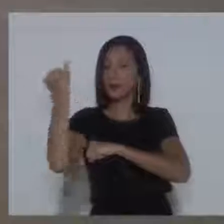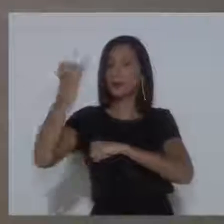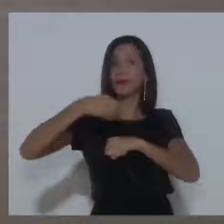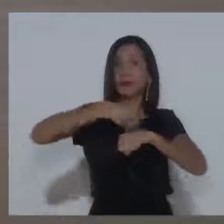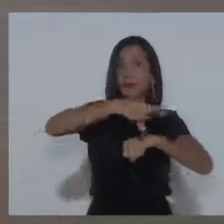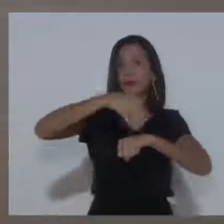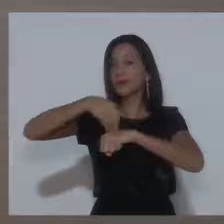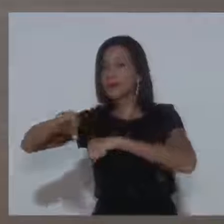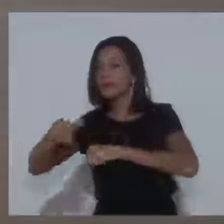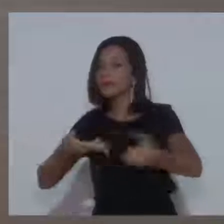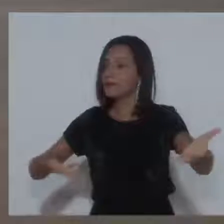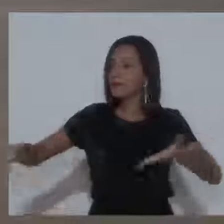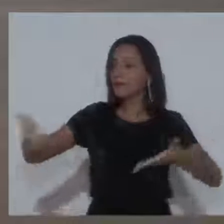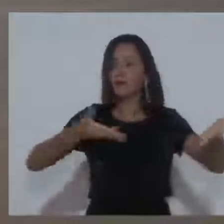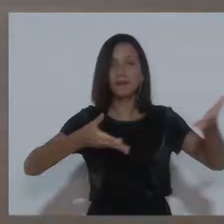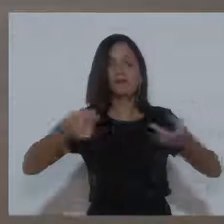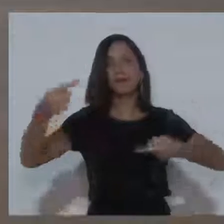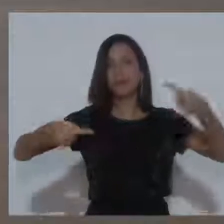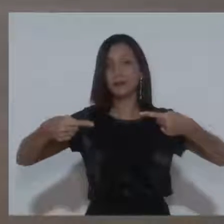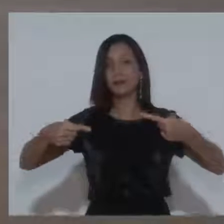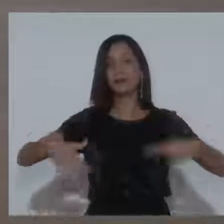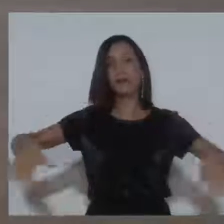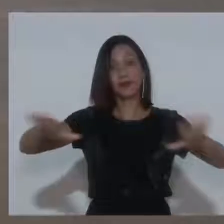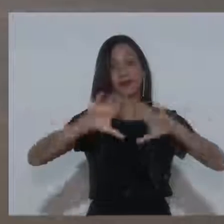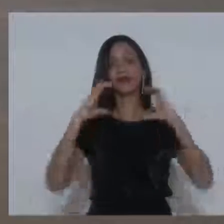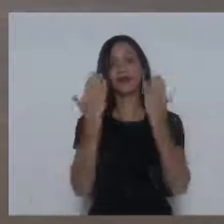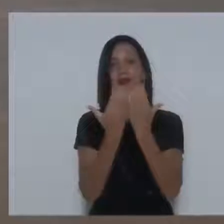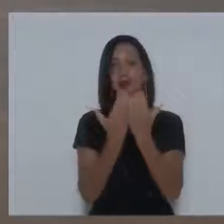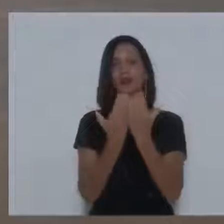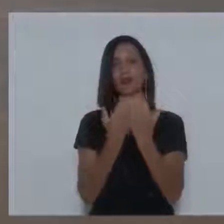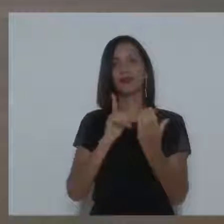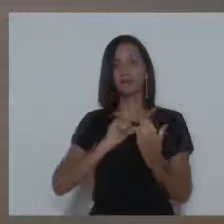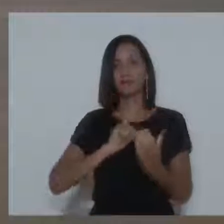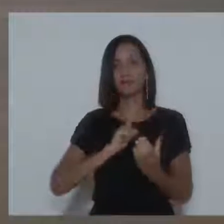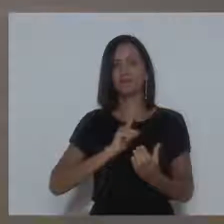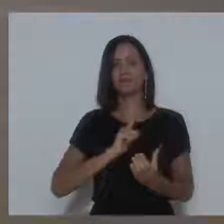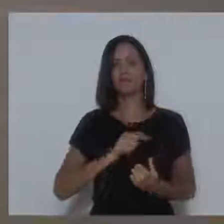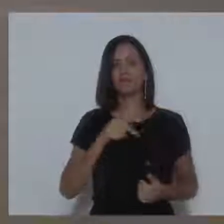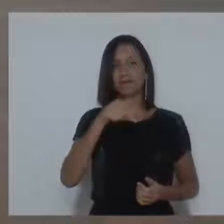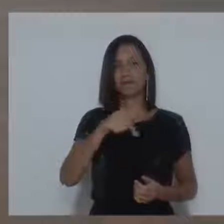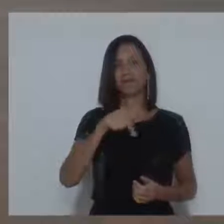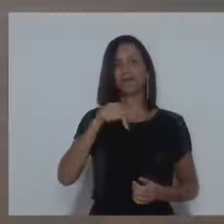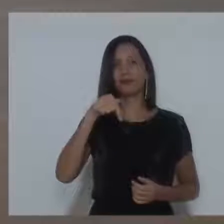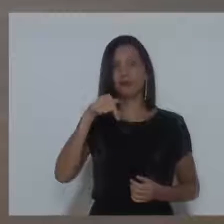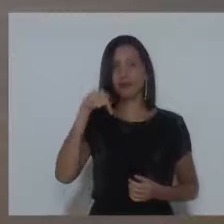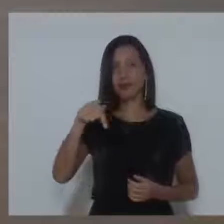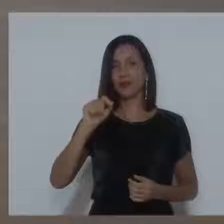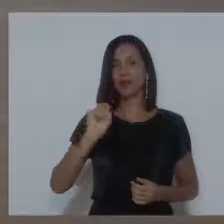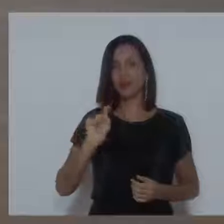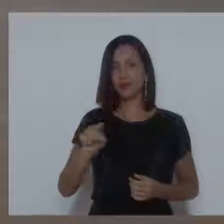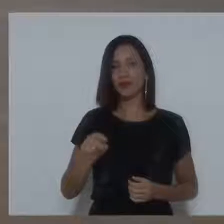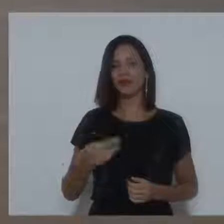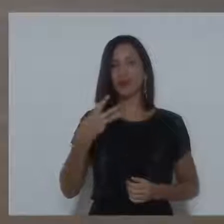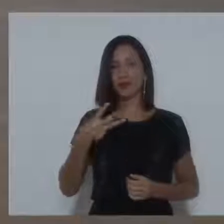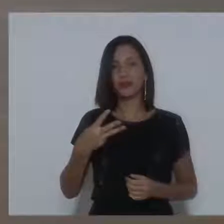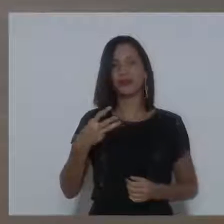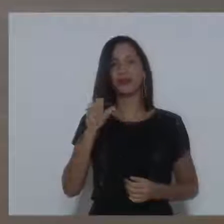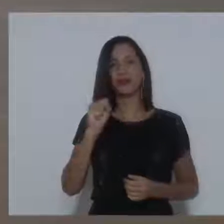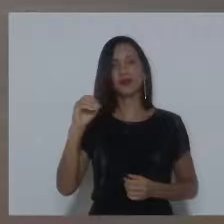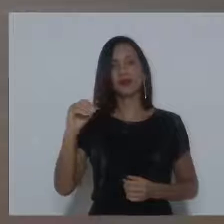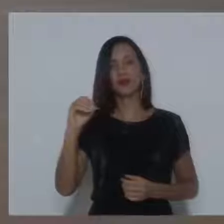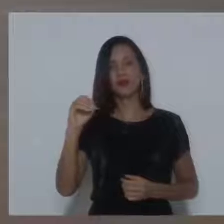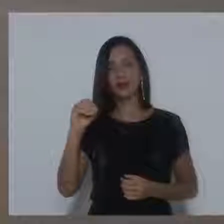discussão grande que nós temos que passar nessa casa. Nós temos aí 77.308 habitantes hoje em Vinhedo,